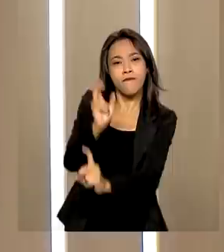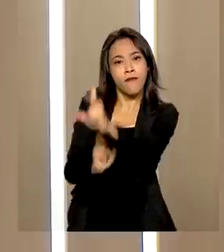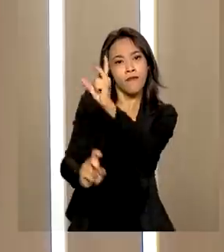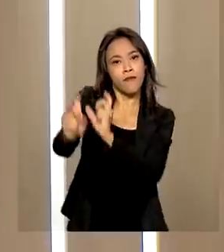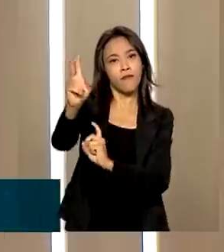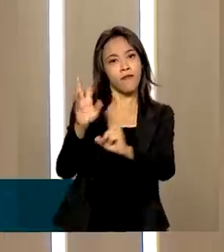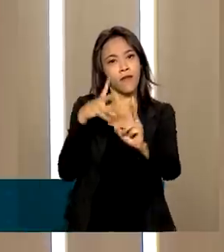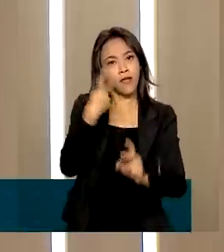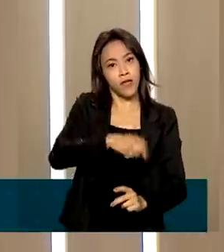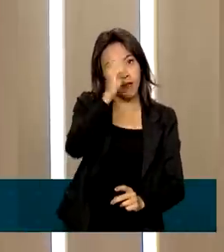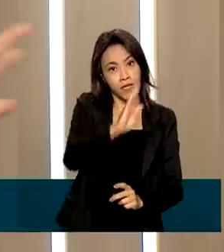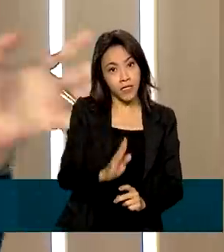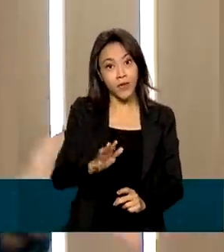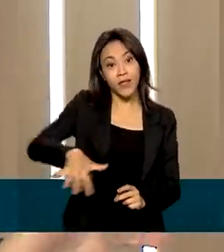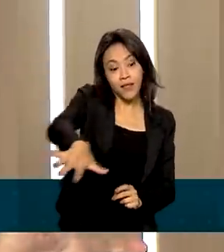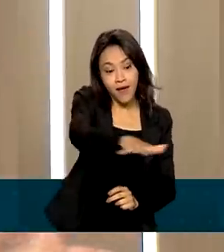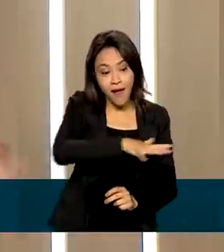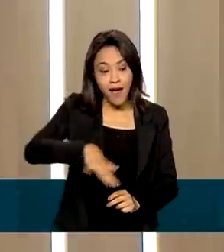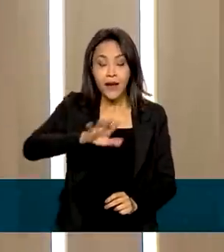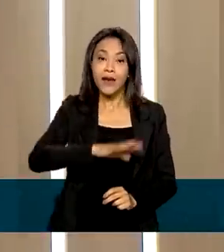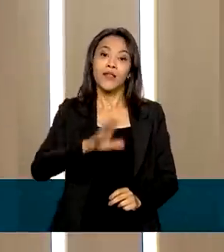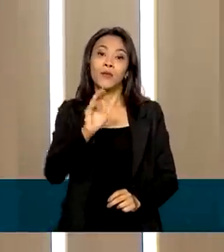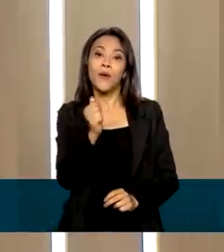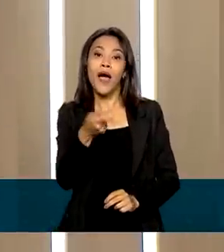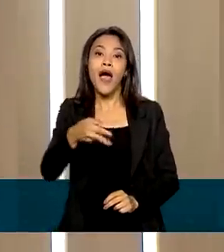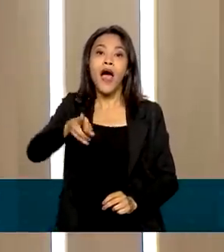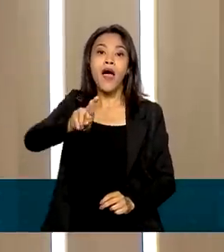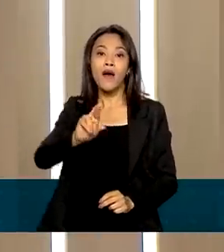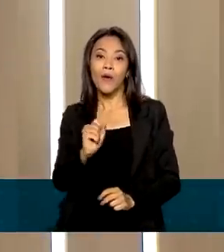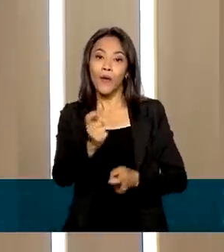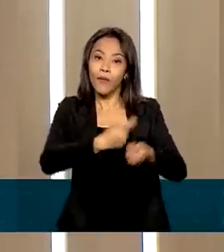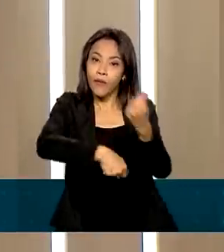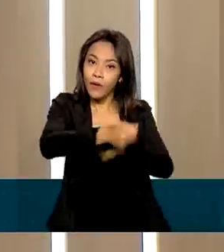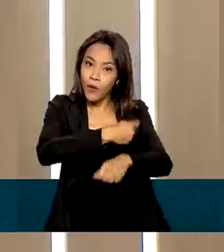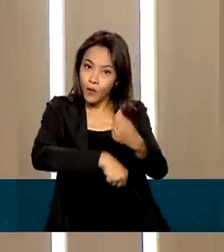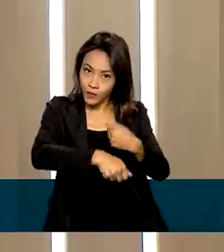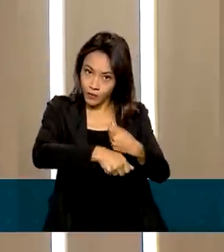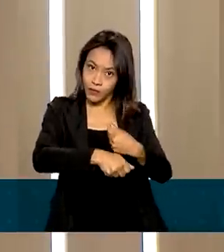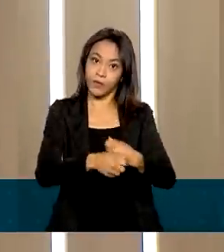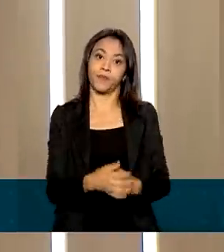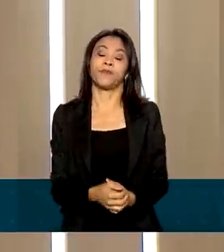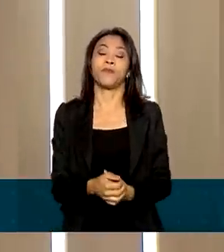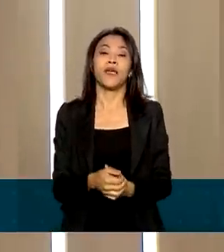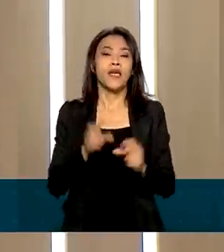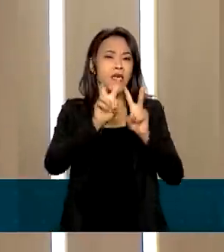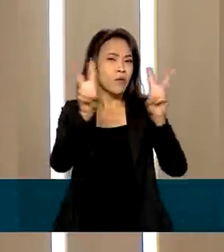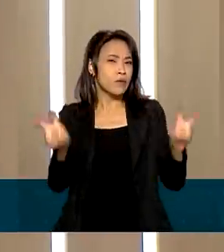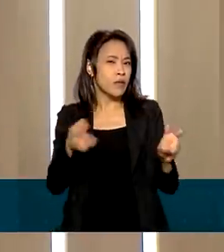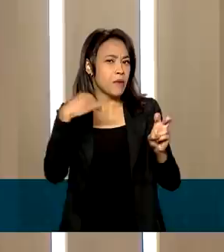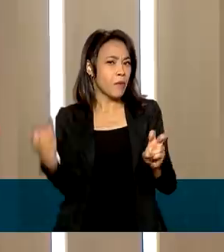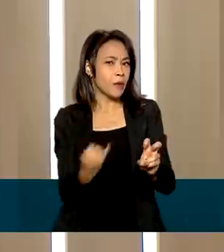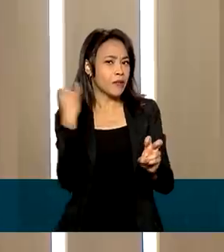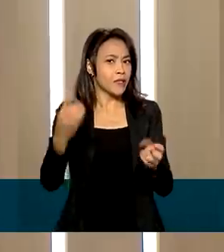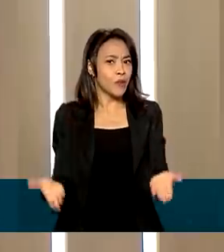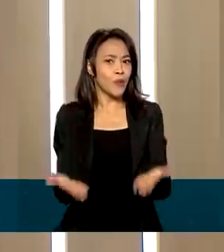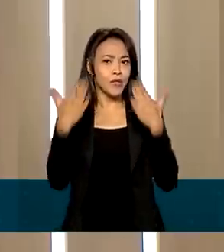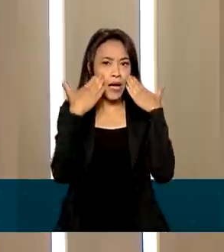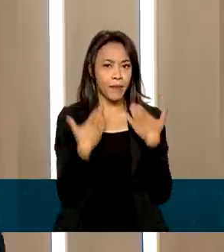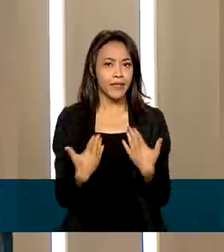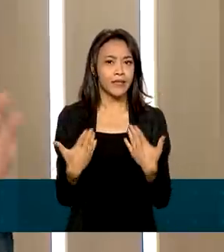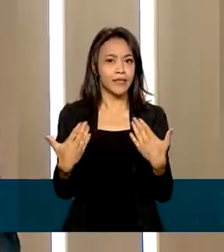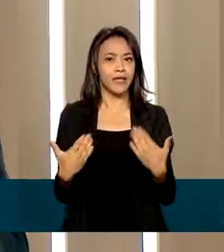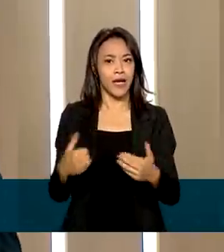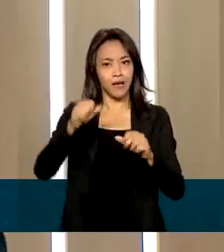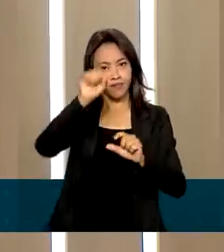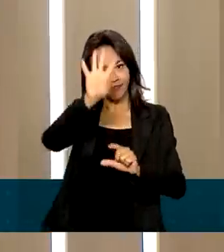brasileiras do agronegócio de 2021 e de Janeiro de 2022 aqui para falar sobre um tema tão importante nossos temos aqui uma